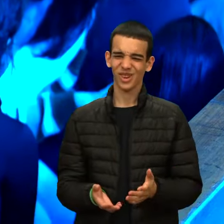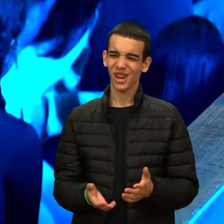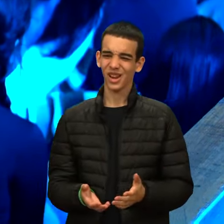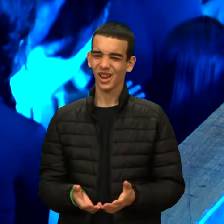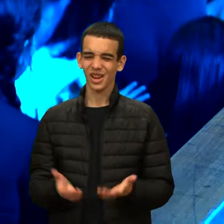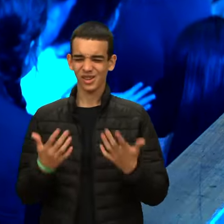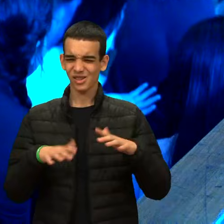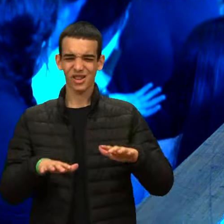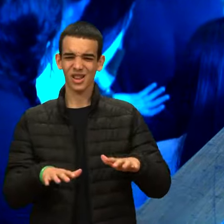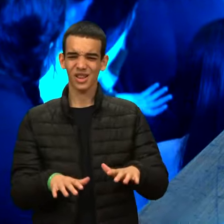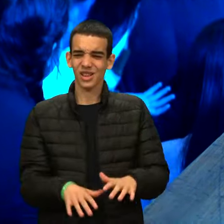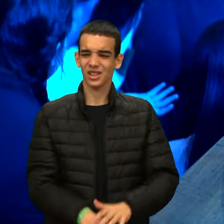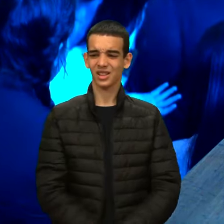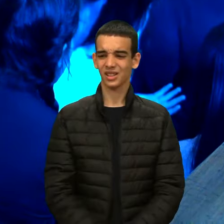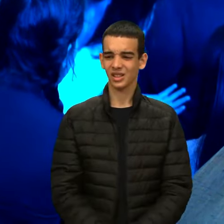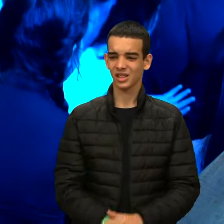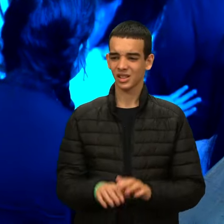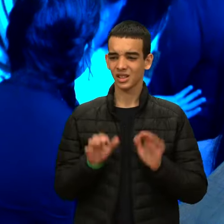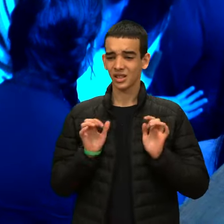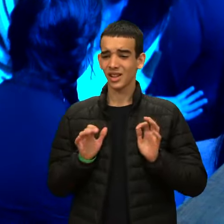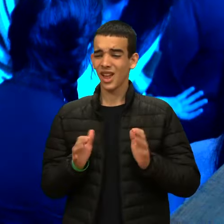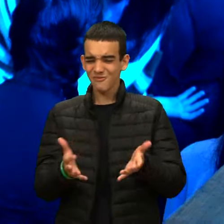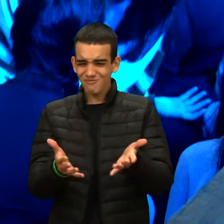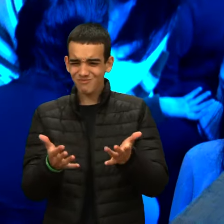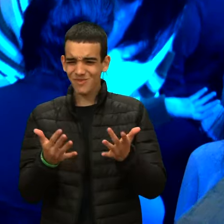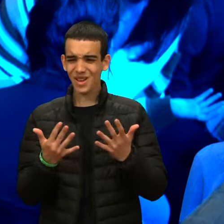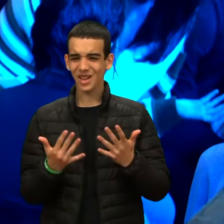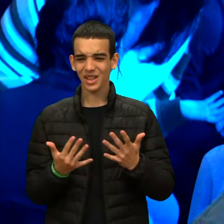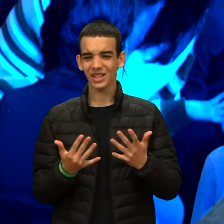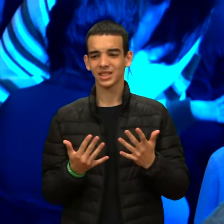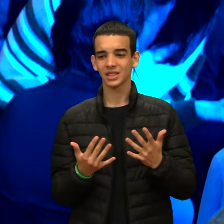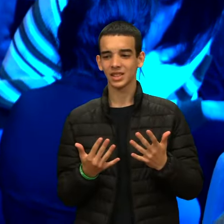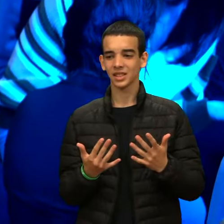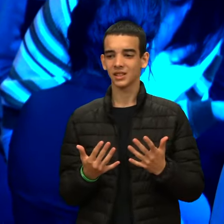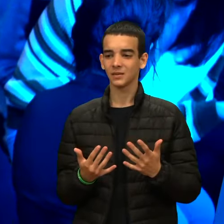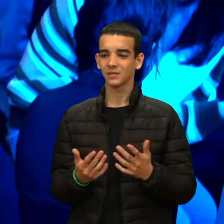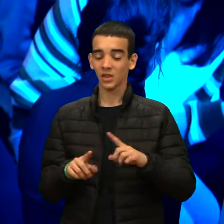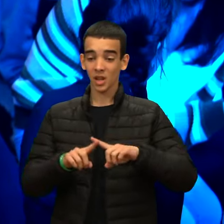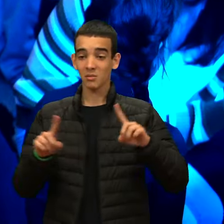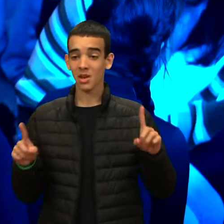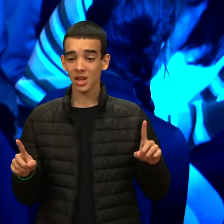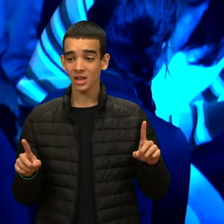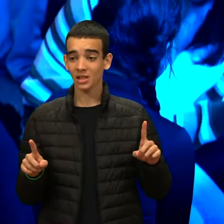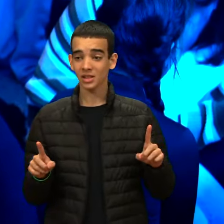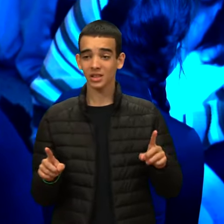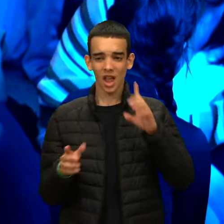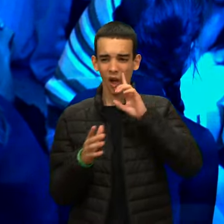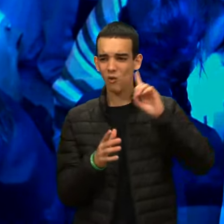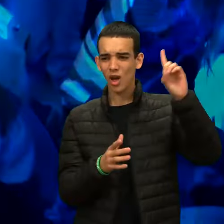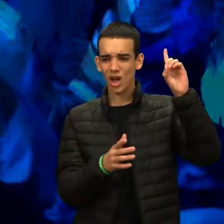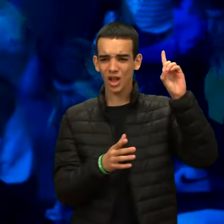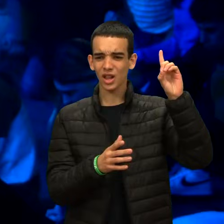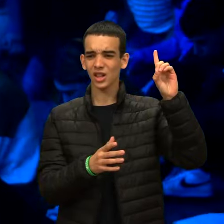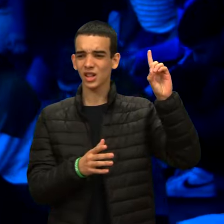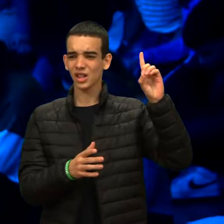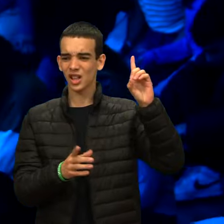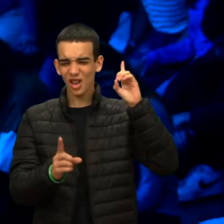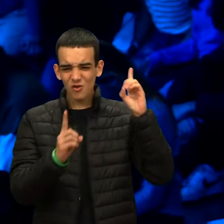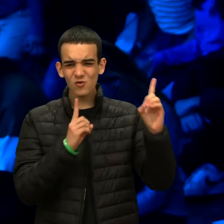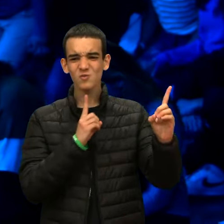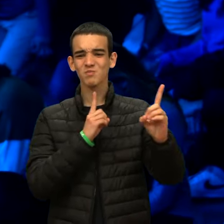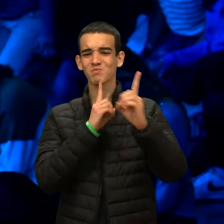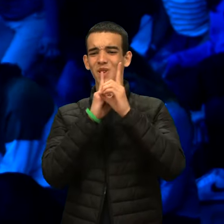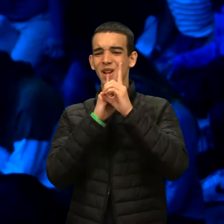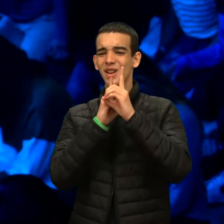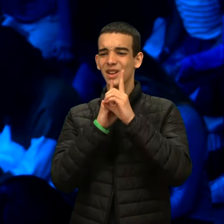onde essas pessoas estão, que hoje o Senhor encontre elas, Deus. Pai, eu quero te pedir por aqueles que estão ouvindo isso